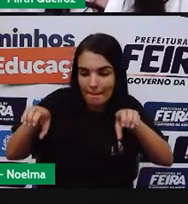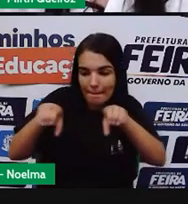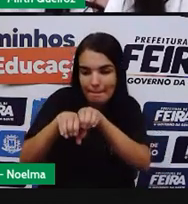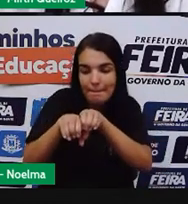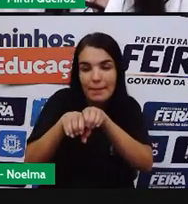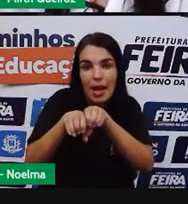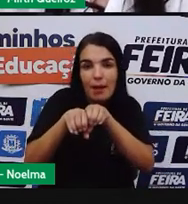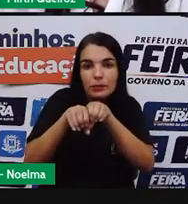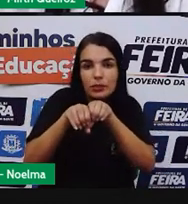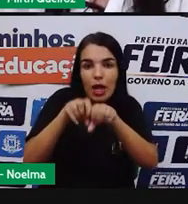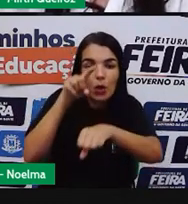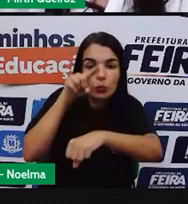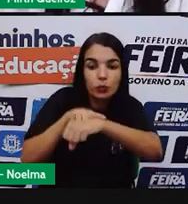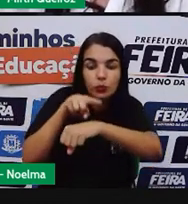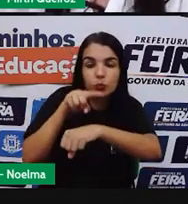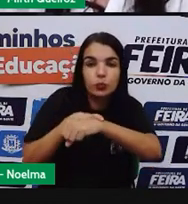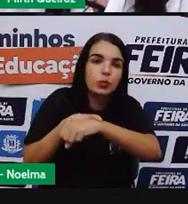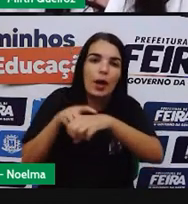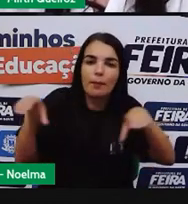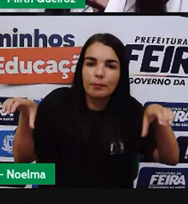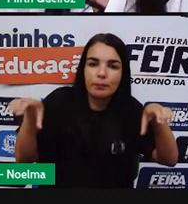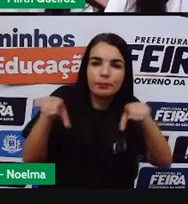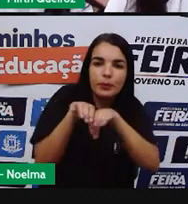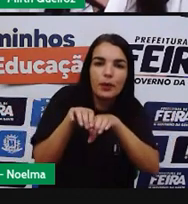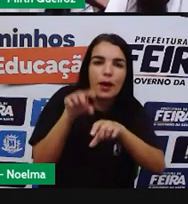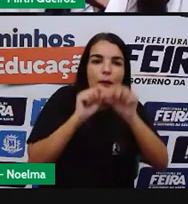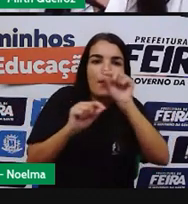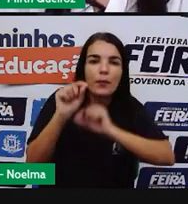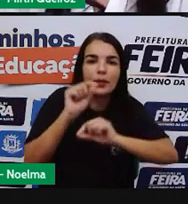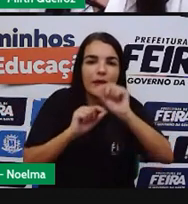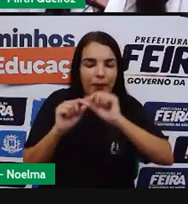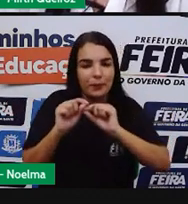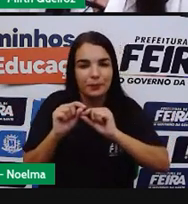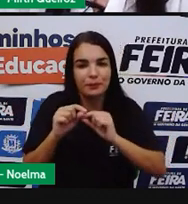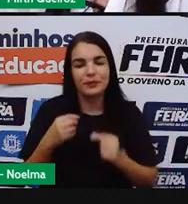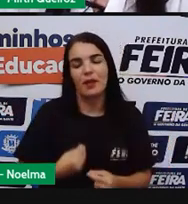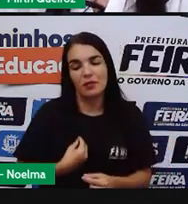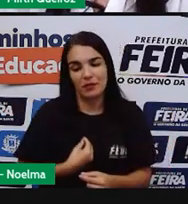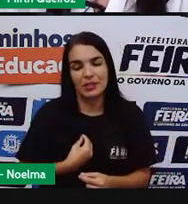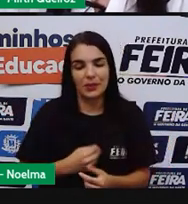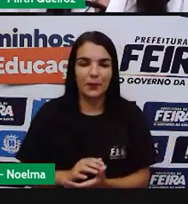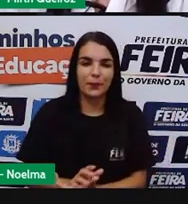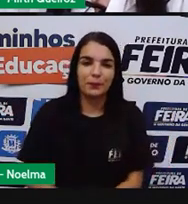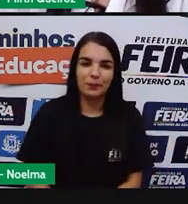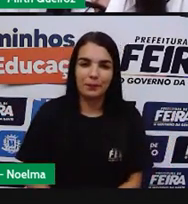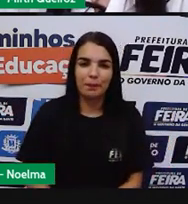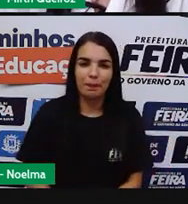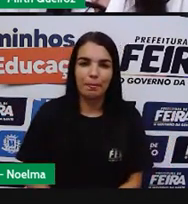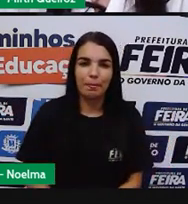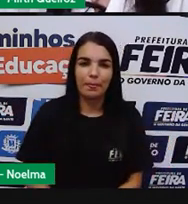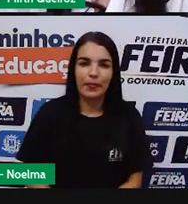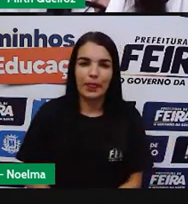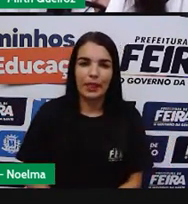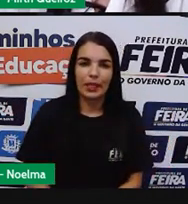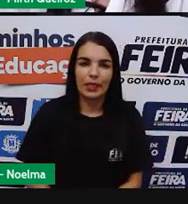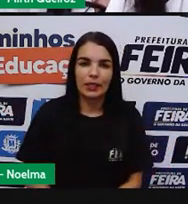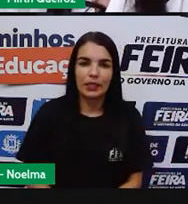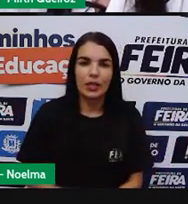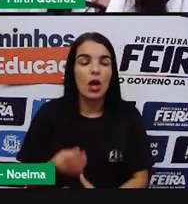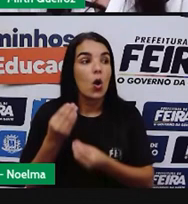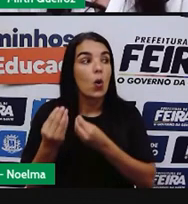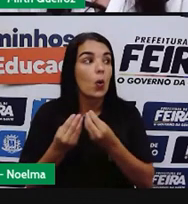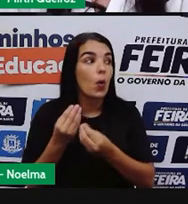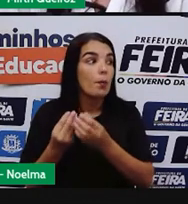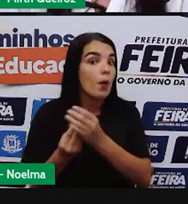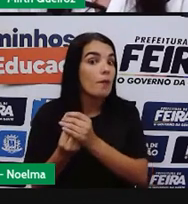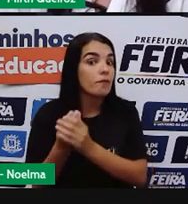tempo diante disso tudo que a gente vivenciou, certo? Como é que nós vamos construir